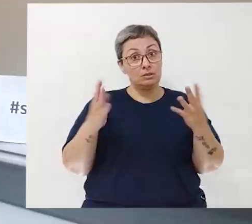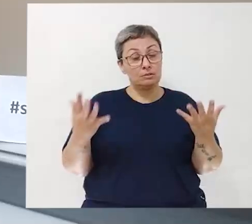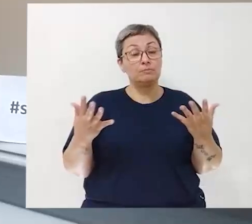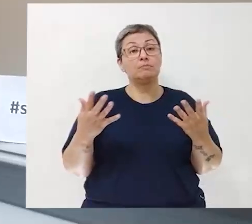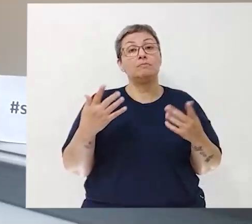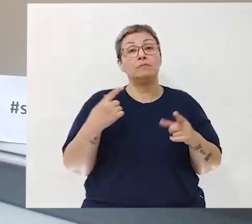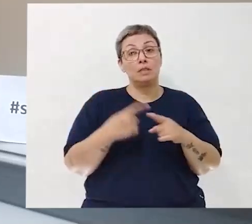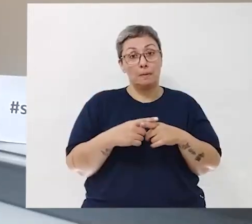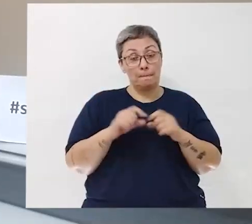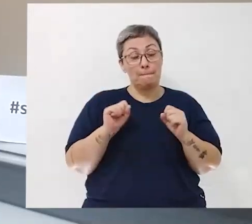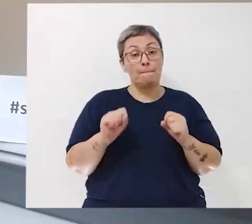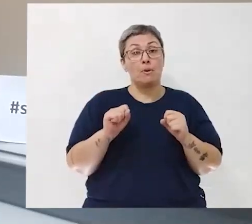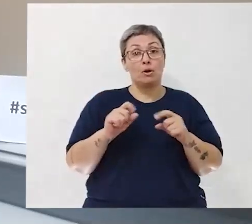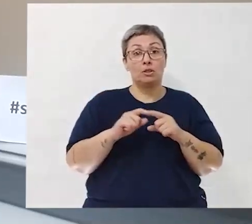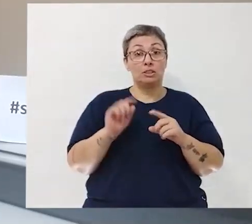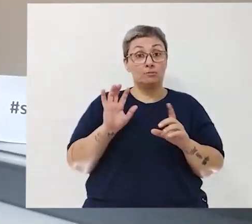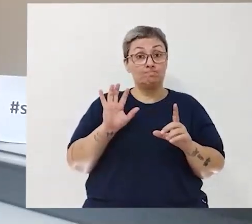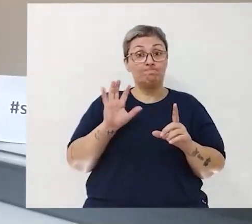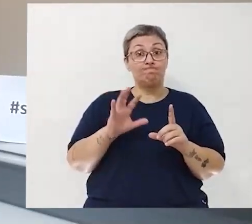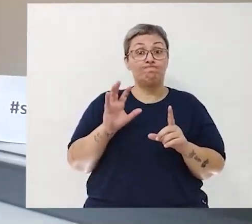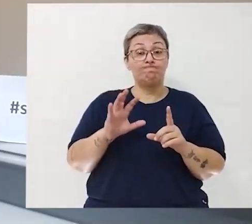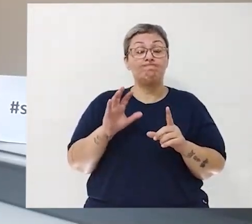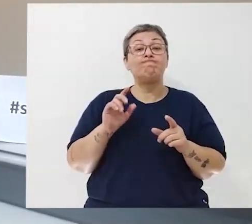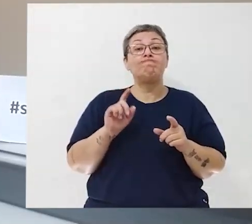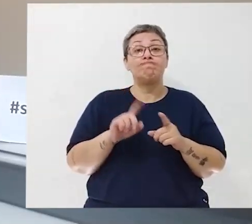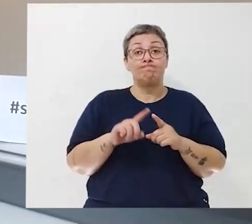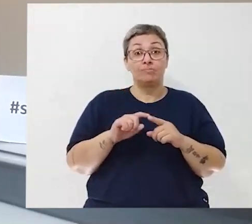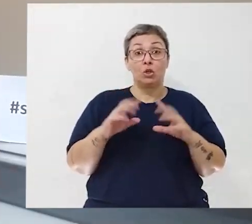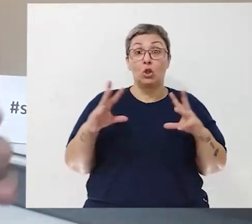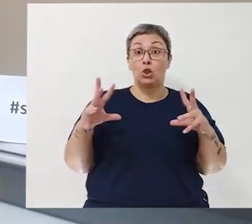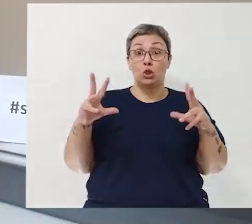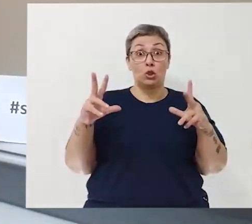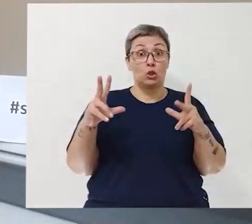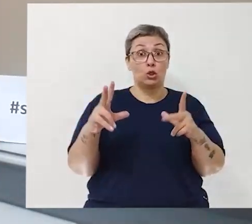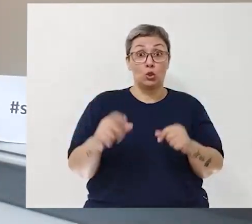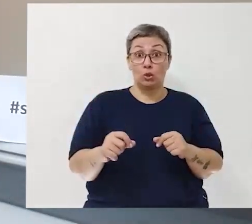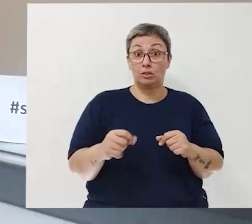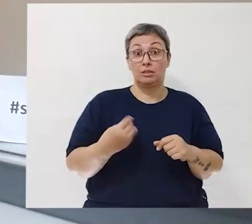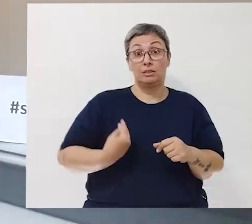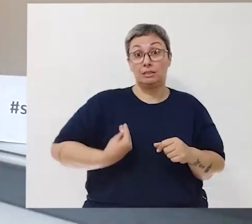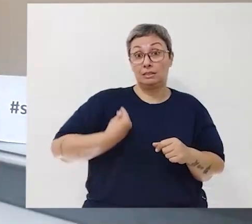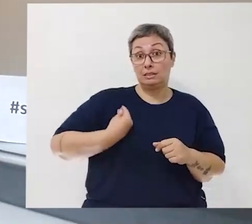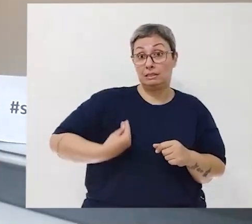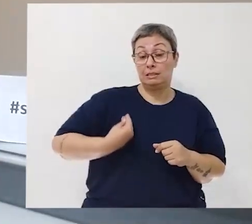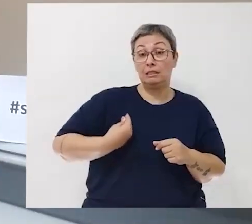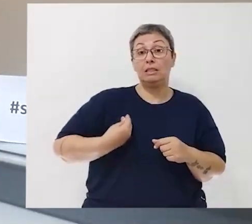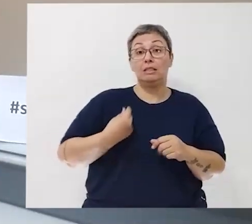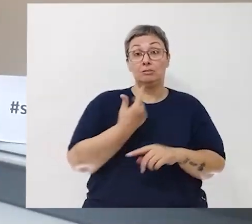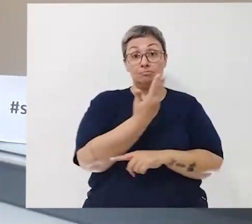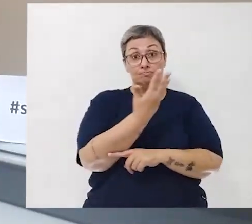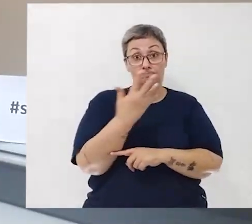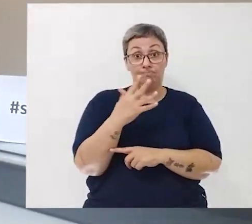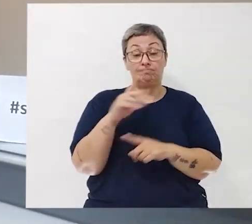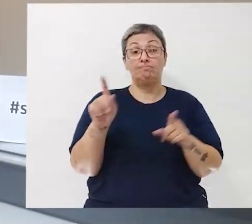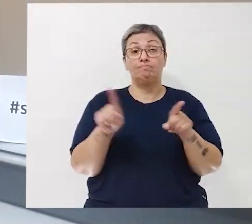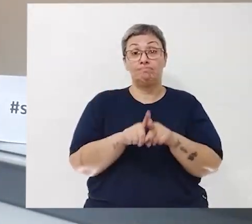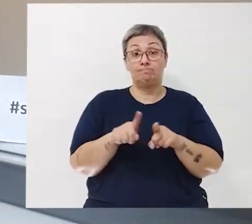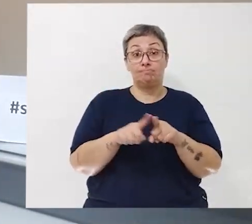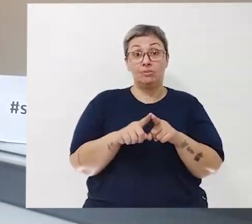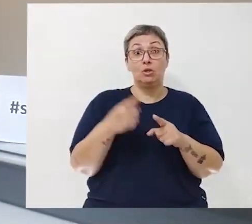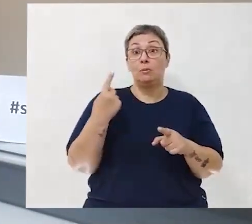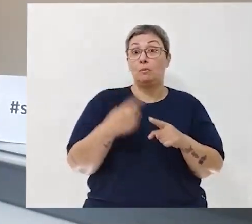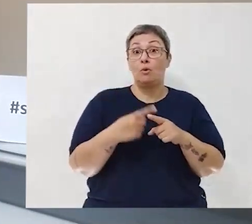acontecer, pode afetar todos os seres vivos e o meio ambiente,